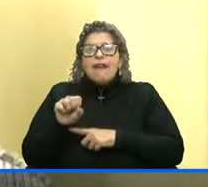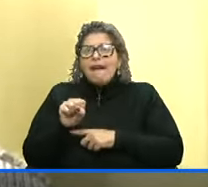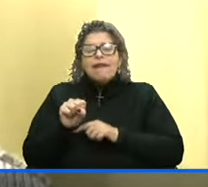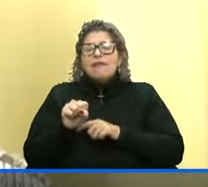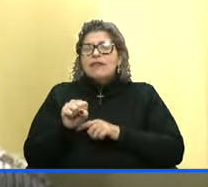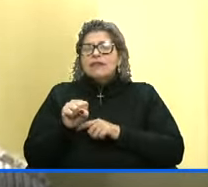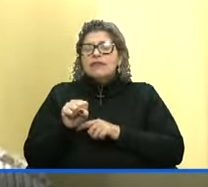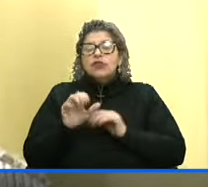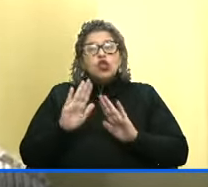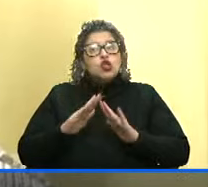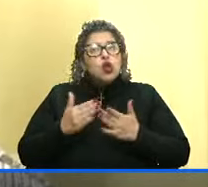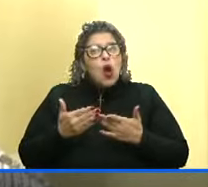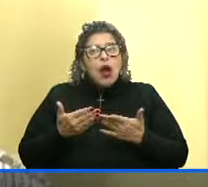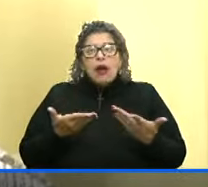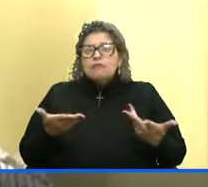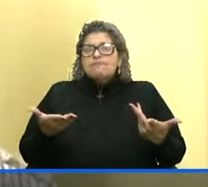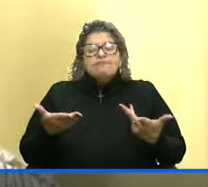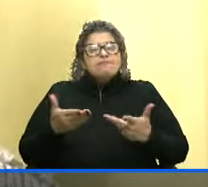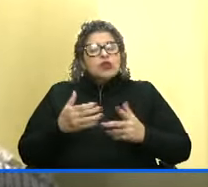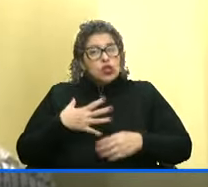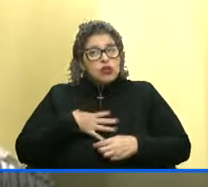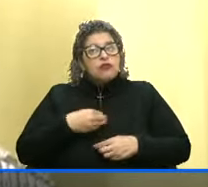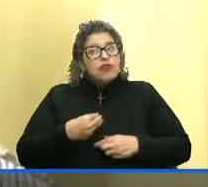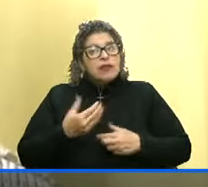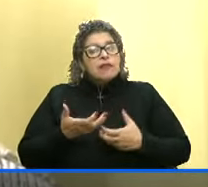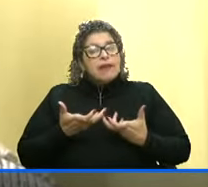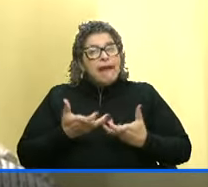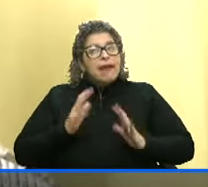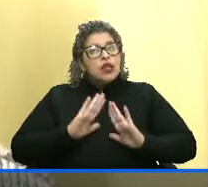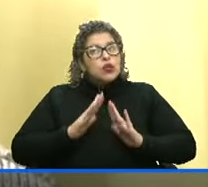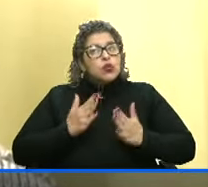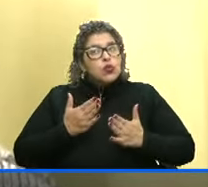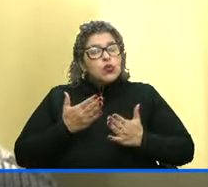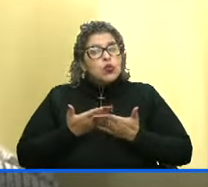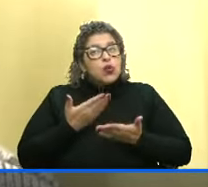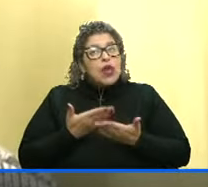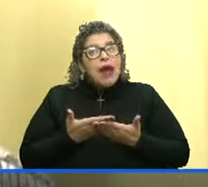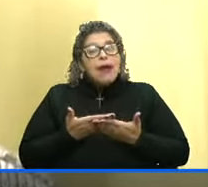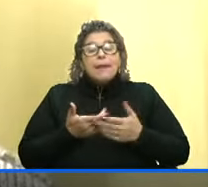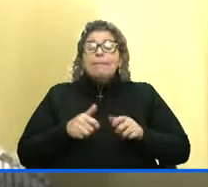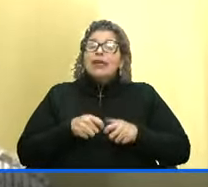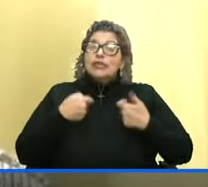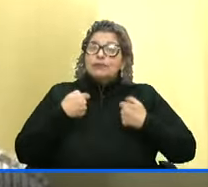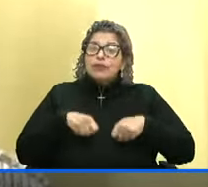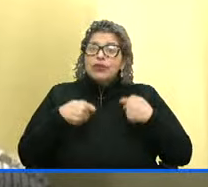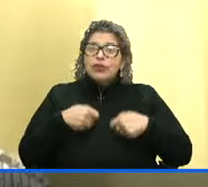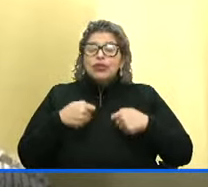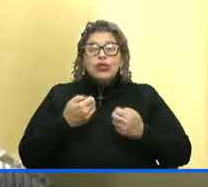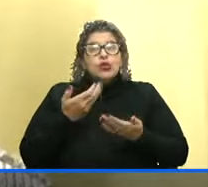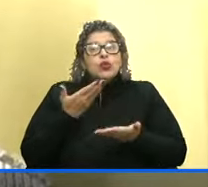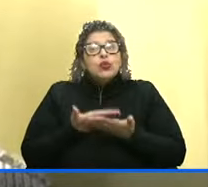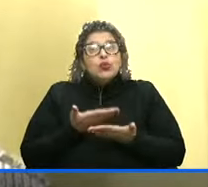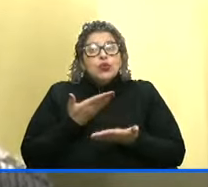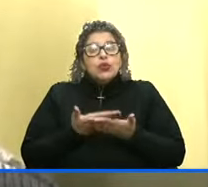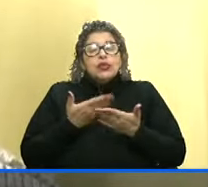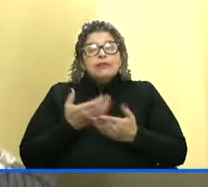que não só querem que os seus filhos estudem, mas também precisam que eles estejam